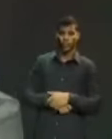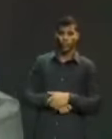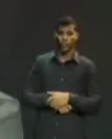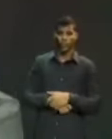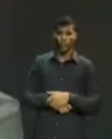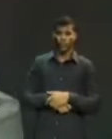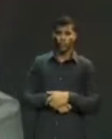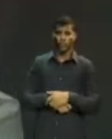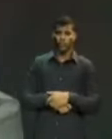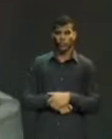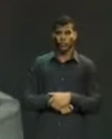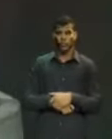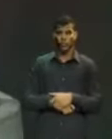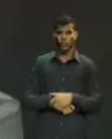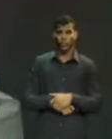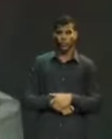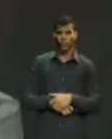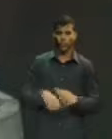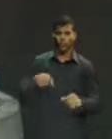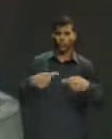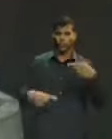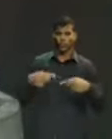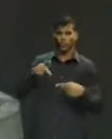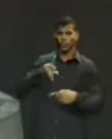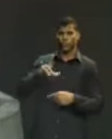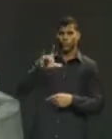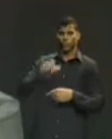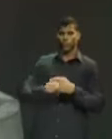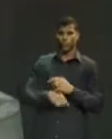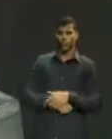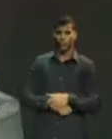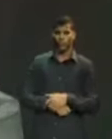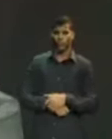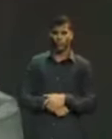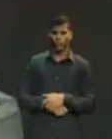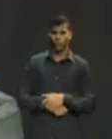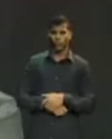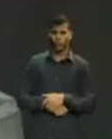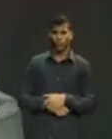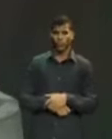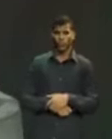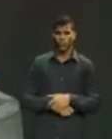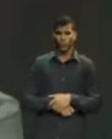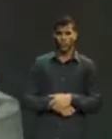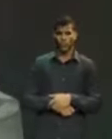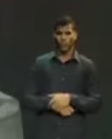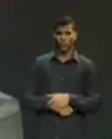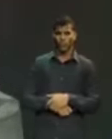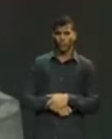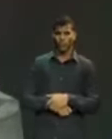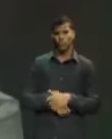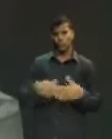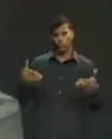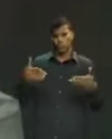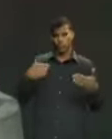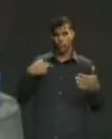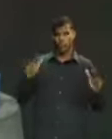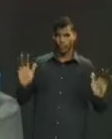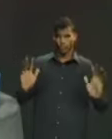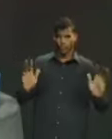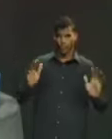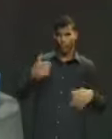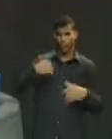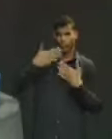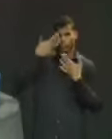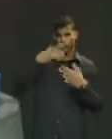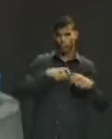por um conjunto de políticas públicas de prevenção à violência. Então, eu me despeço agradecendo aqui a mesa